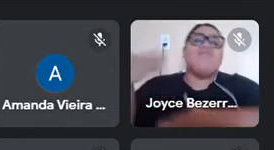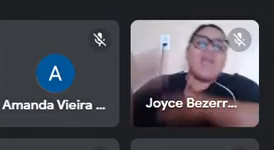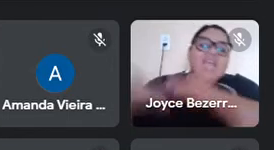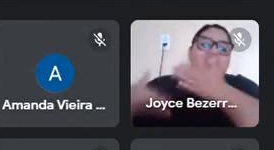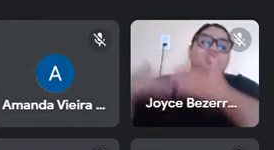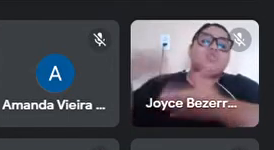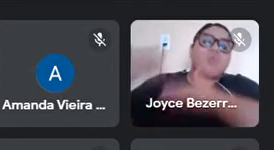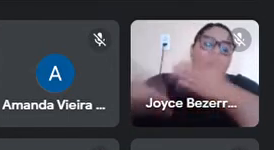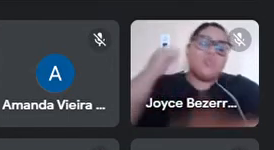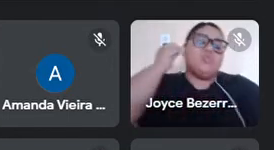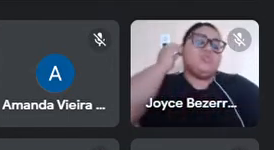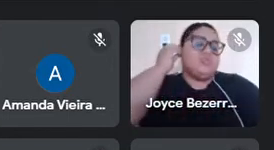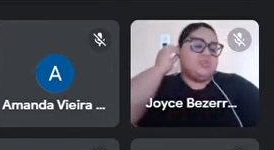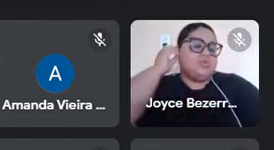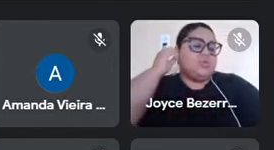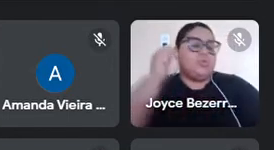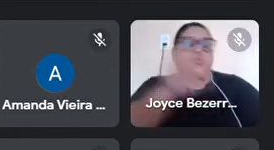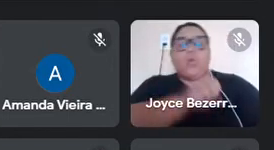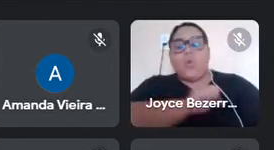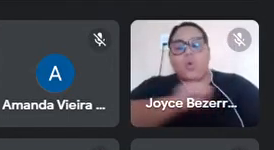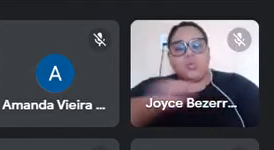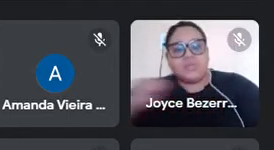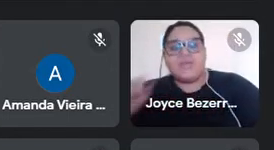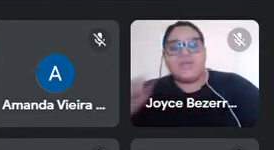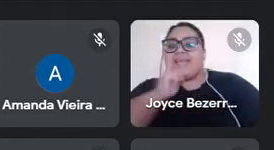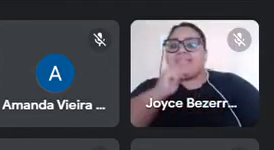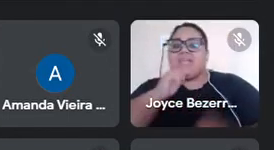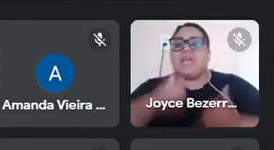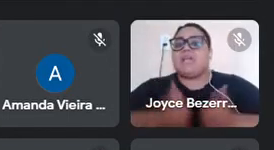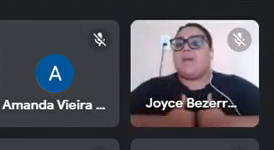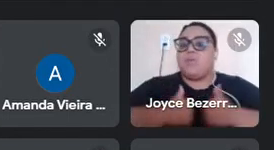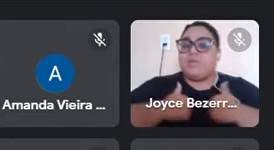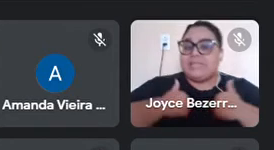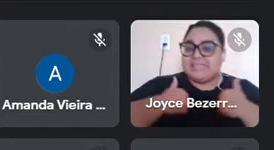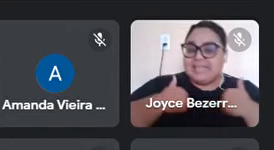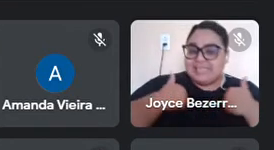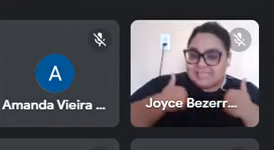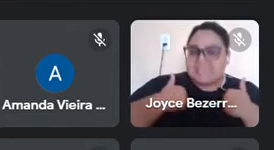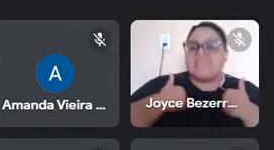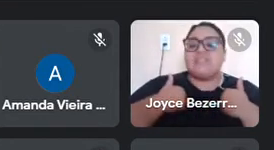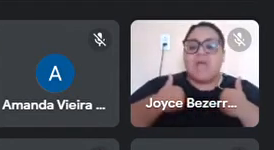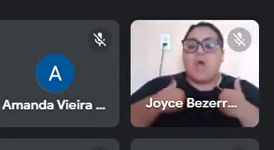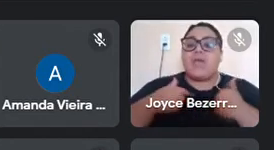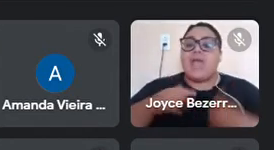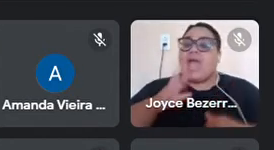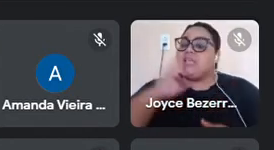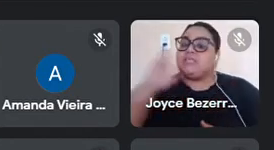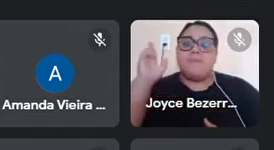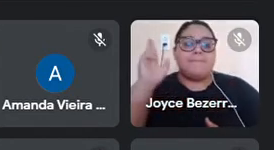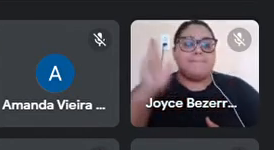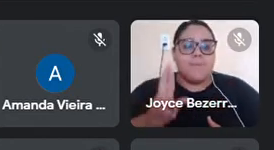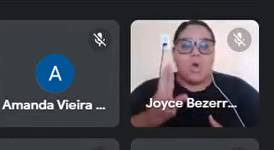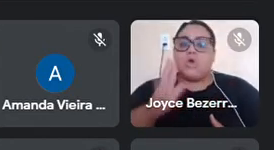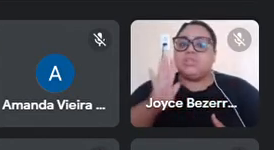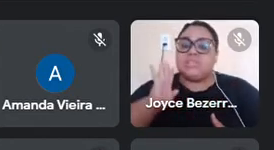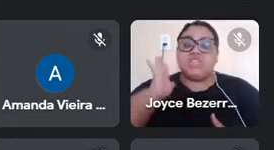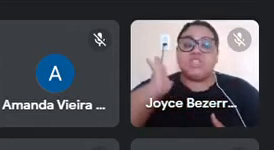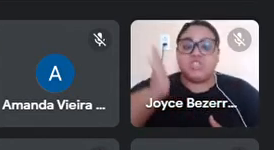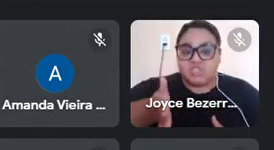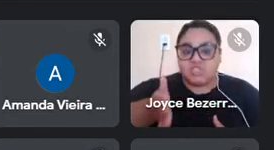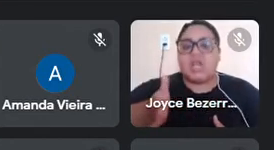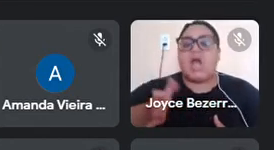o semestre. É aquela que envolve a imunidade inata, né? A resposta imediata, a resposta primária e secundária do